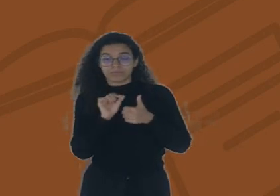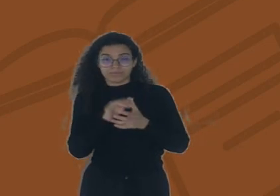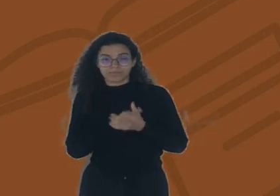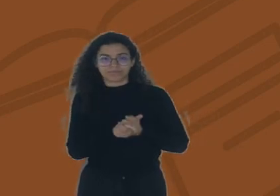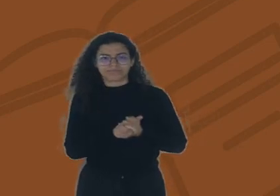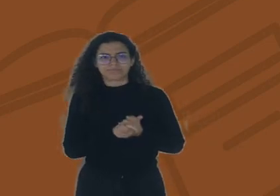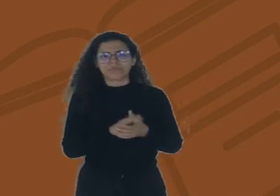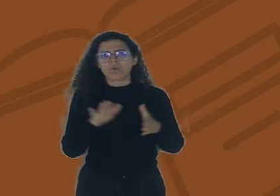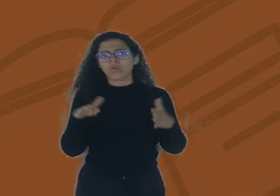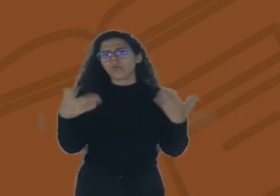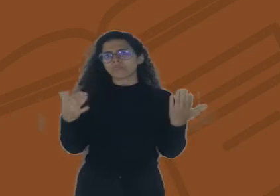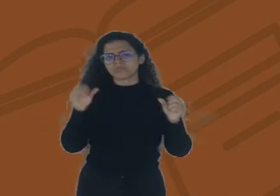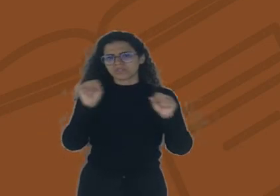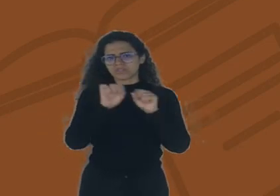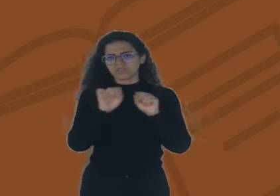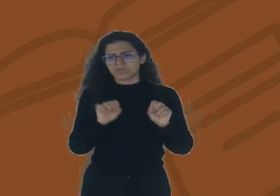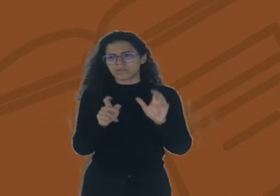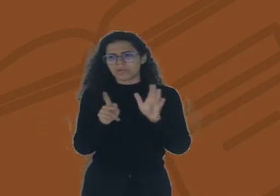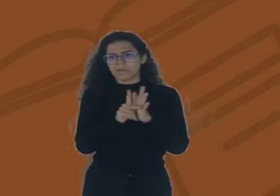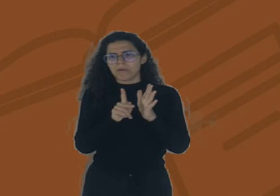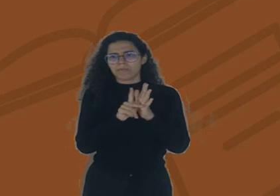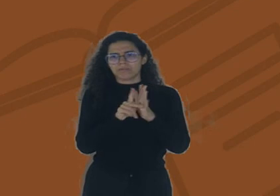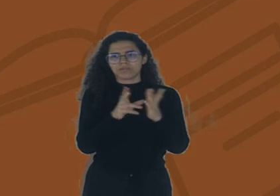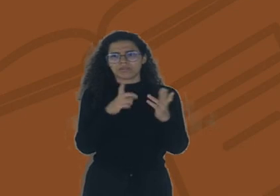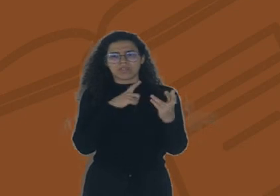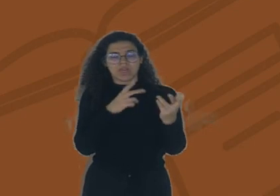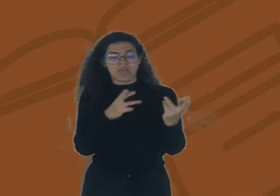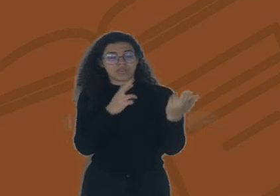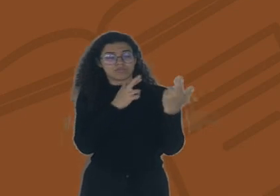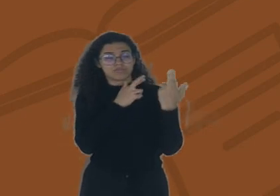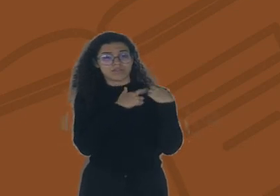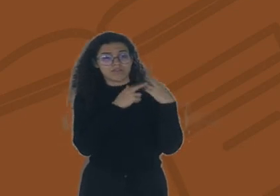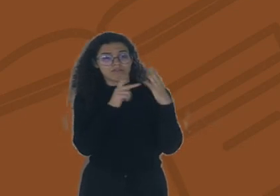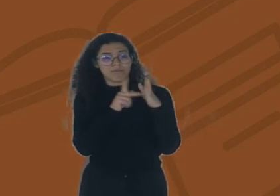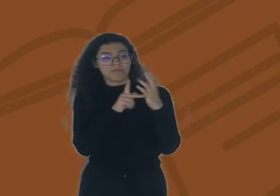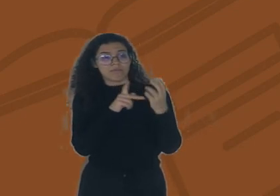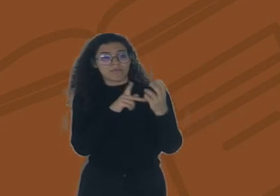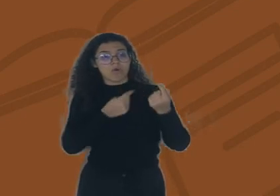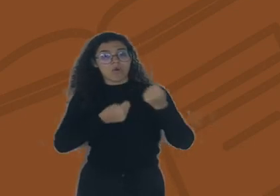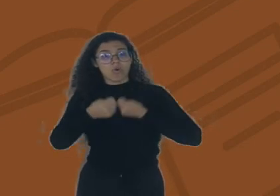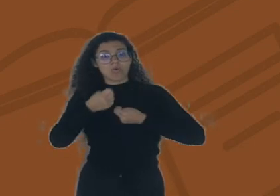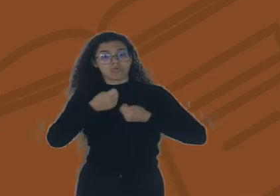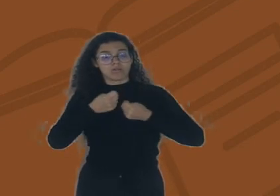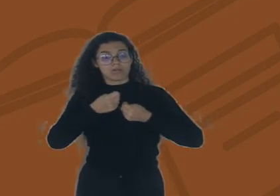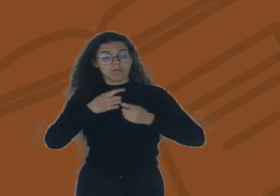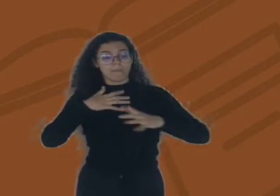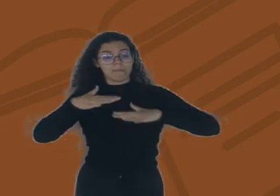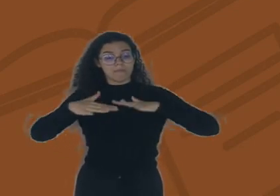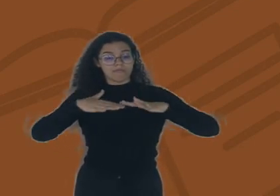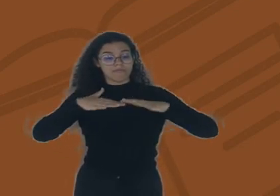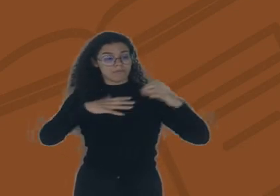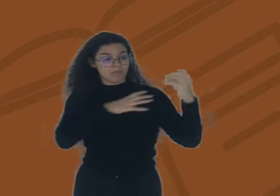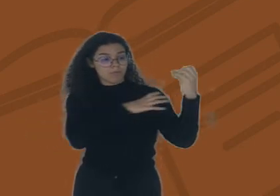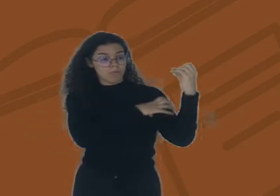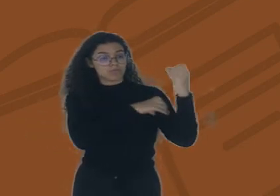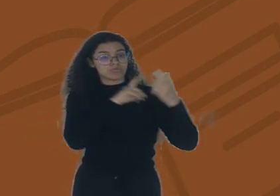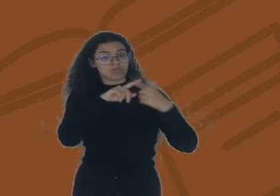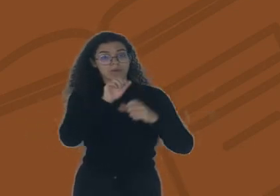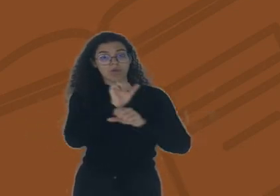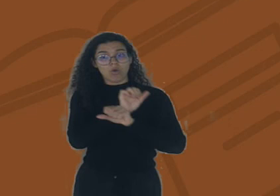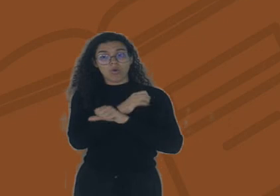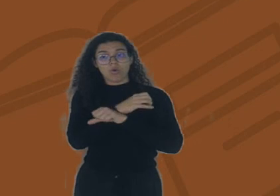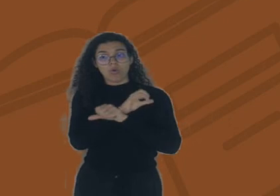seguinte: que sistema é responsável por controlar os movimentos do sistema esquelético e muscular? Isso no corpo humano.